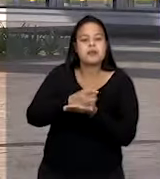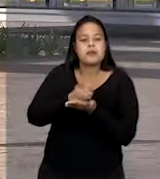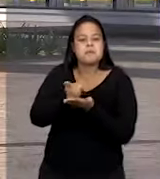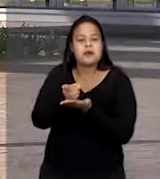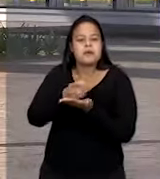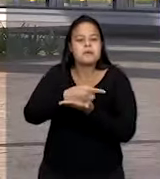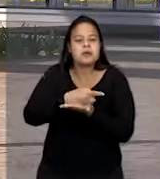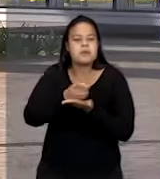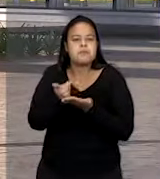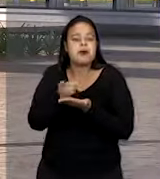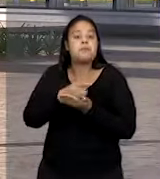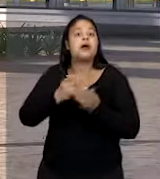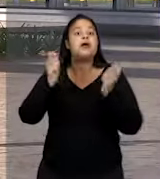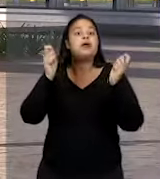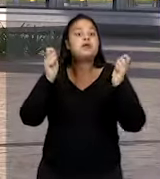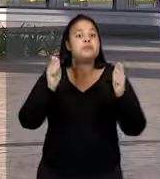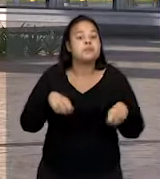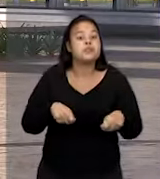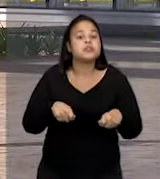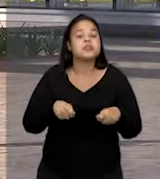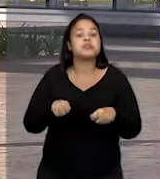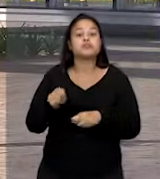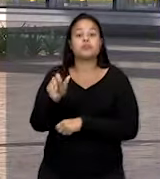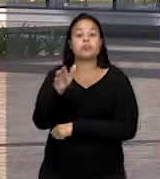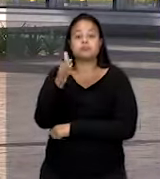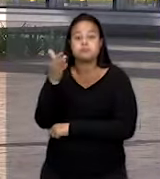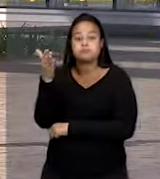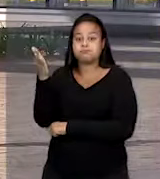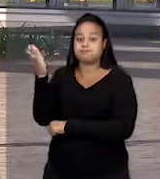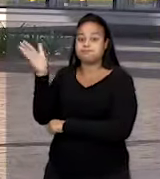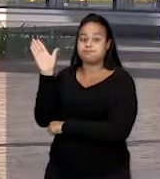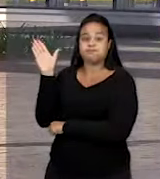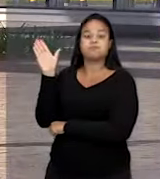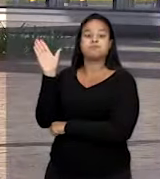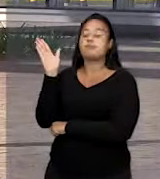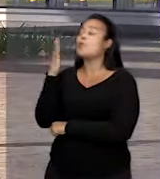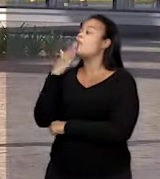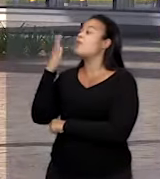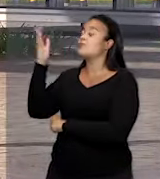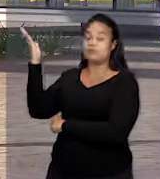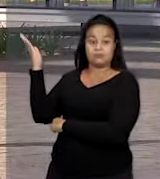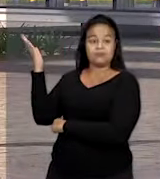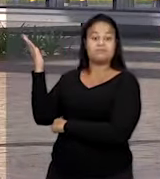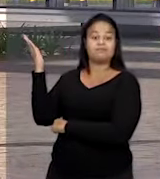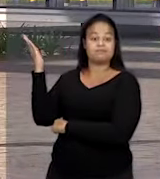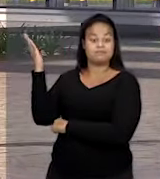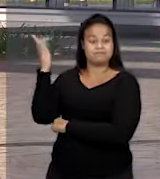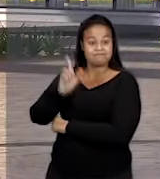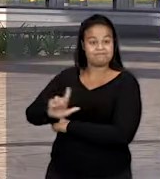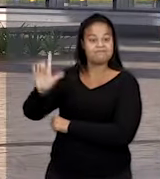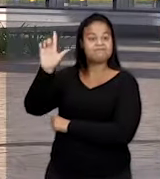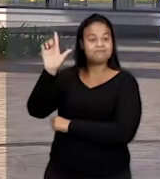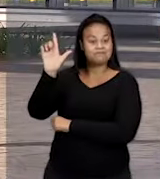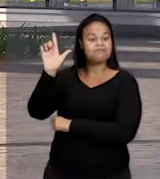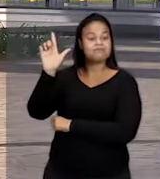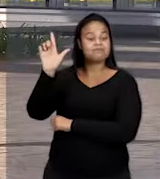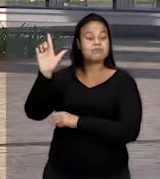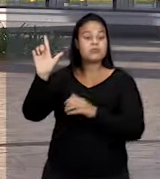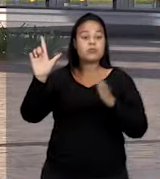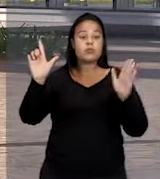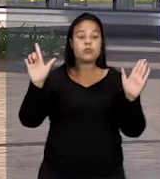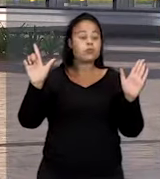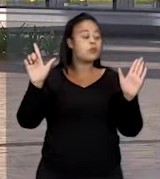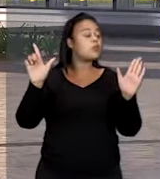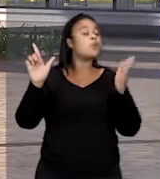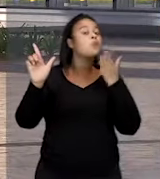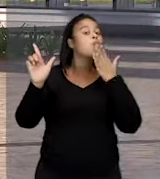cardeais, eu preciso virar o meu braço direito para a direção leste. Dessa forma, o meu braço esquerdo